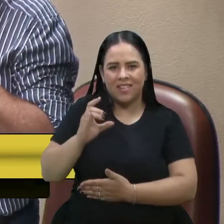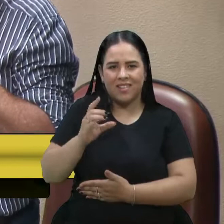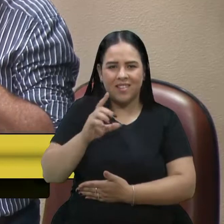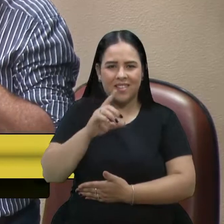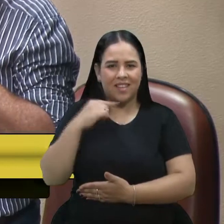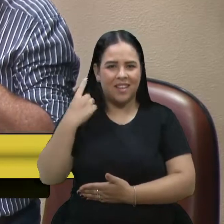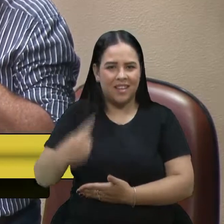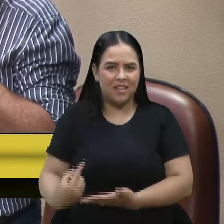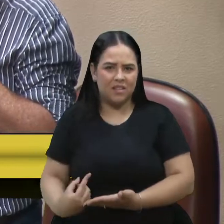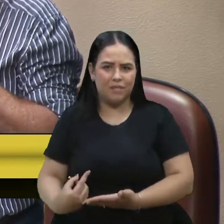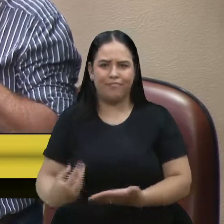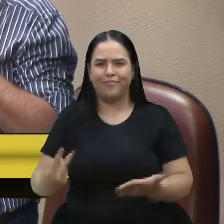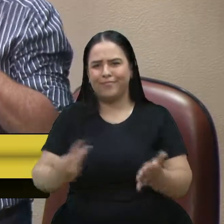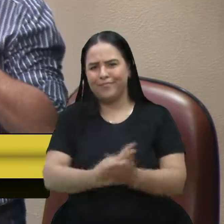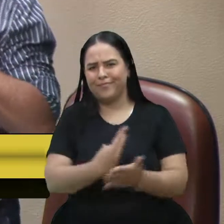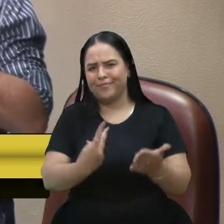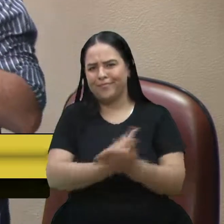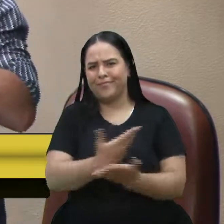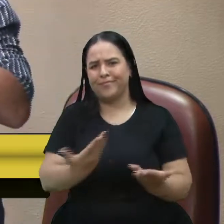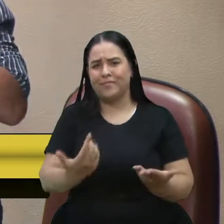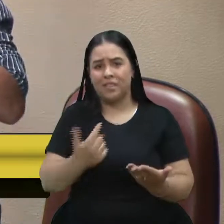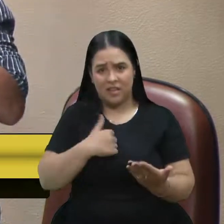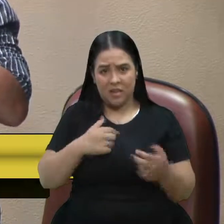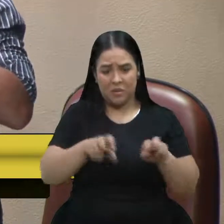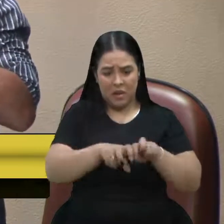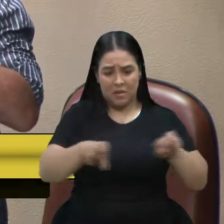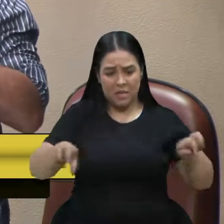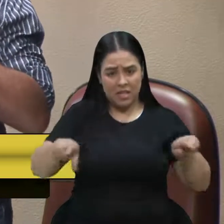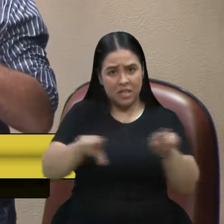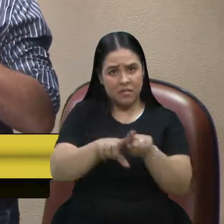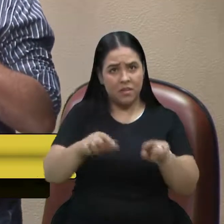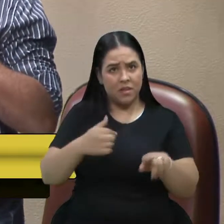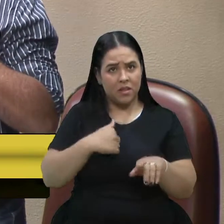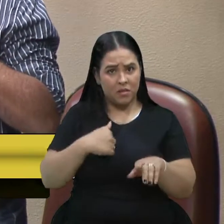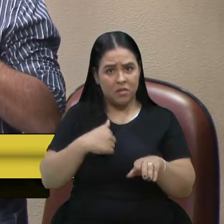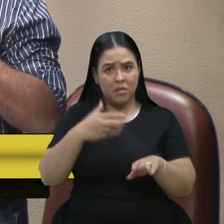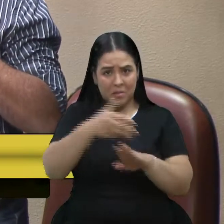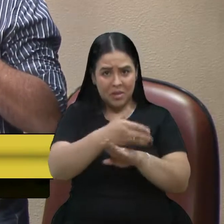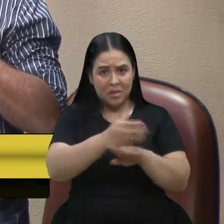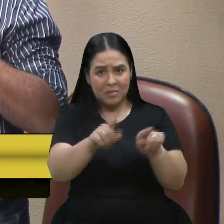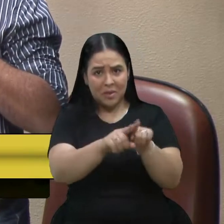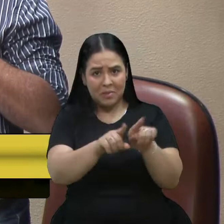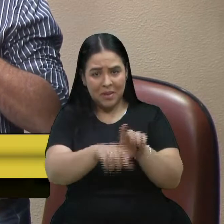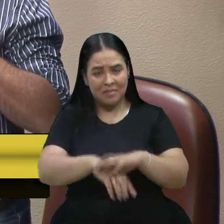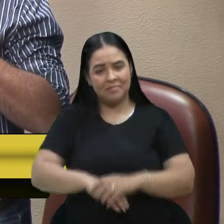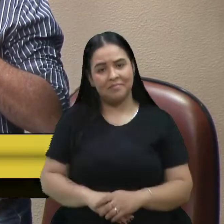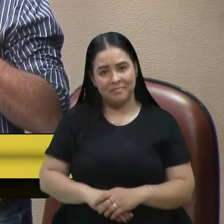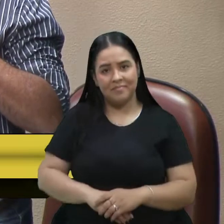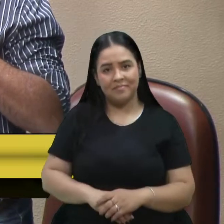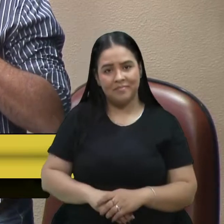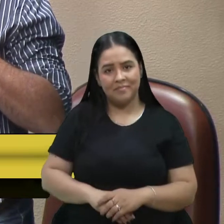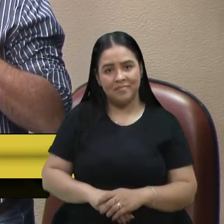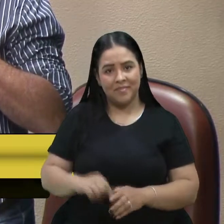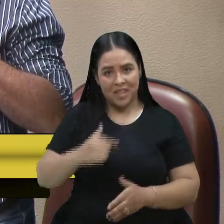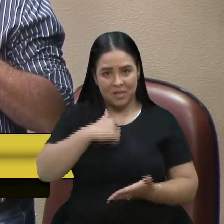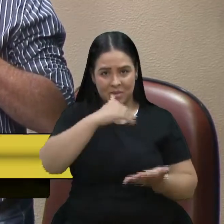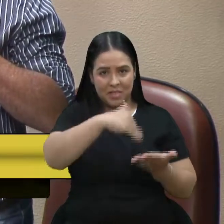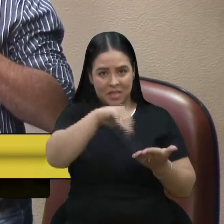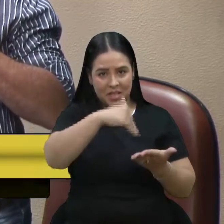enganado. Eu estarei na mesa também. Eu faço parte da chapa, como secretário.